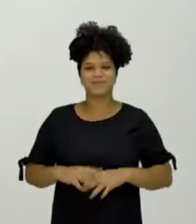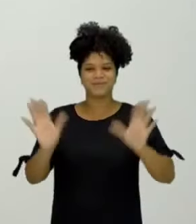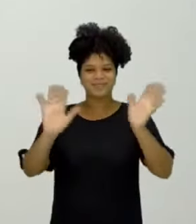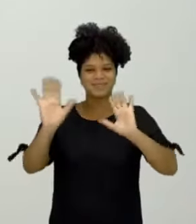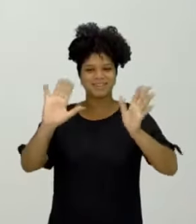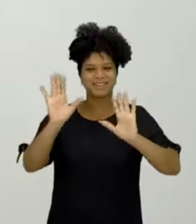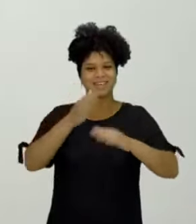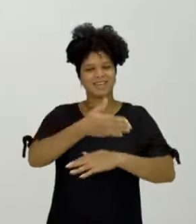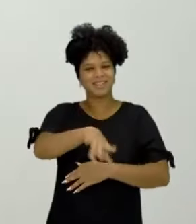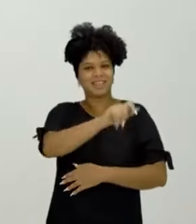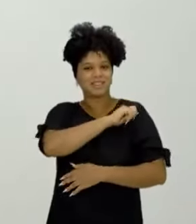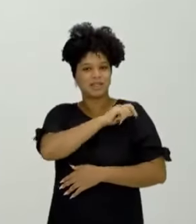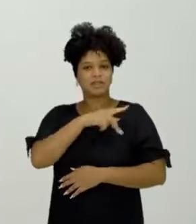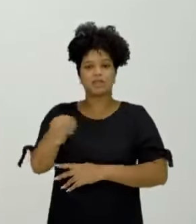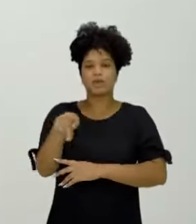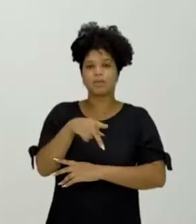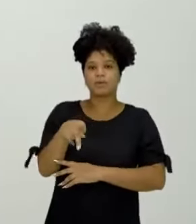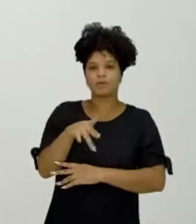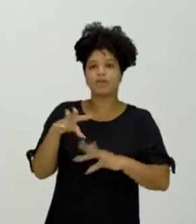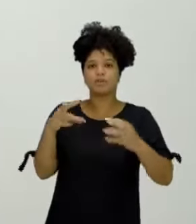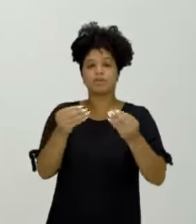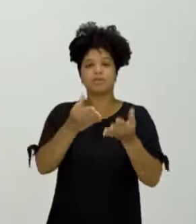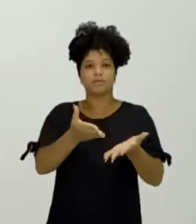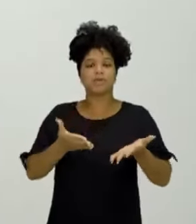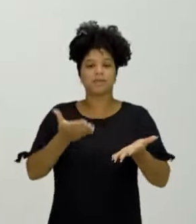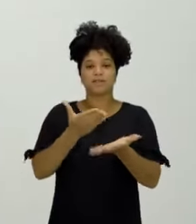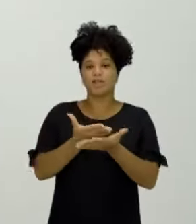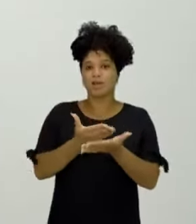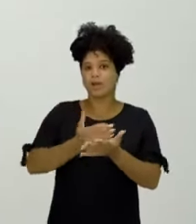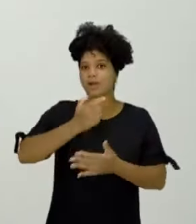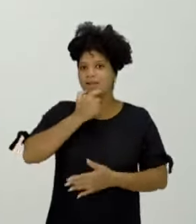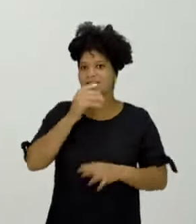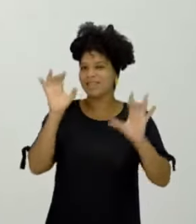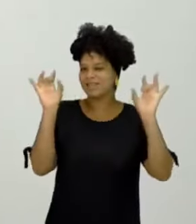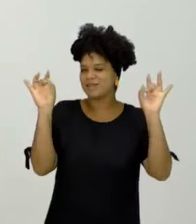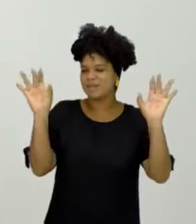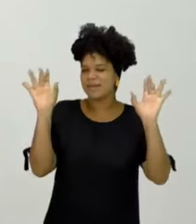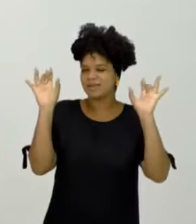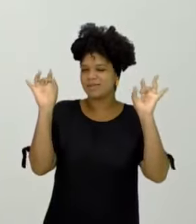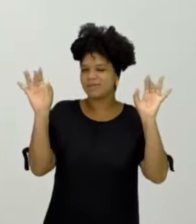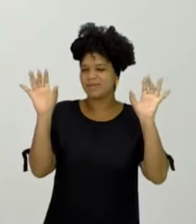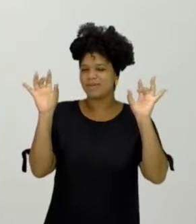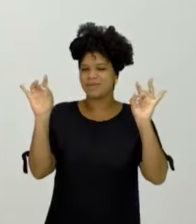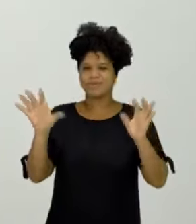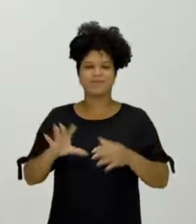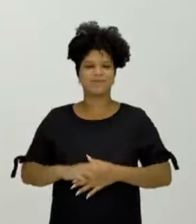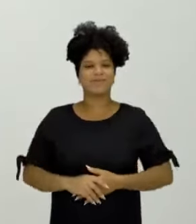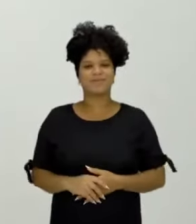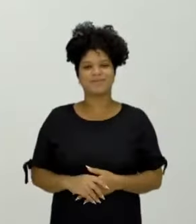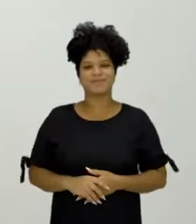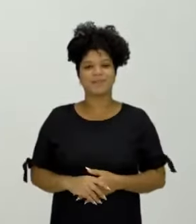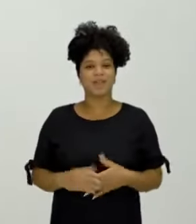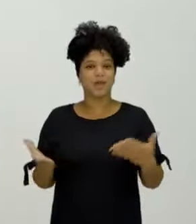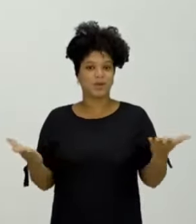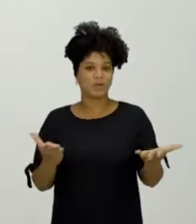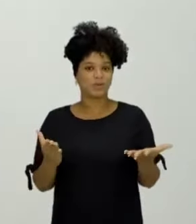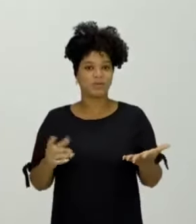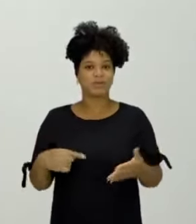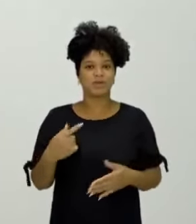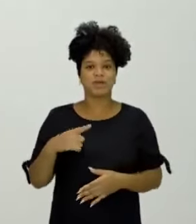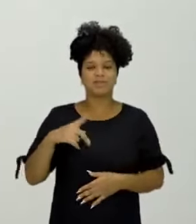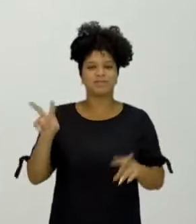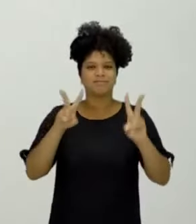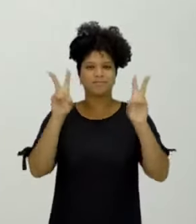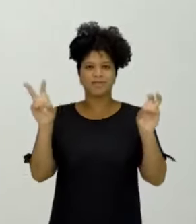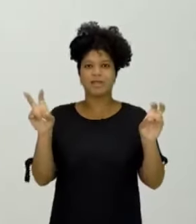Hello, students, teachers, welcome to this special English class. Hoje a gente tem um